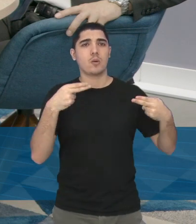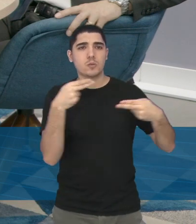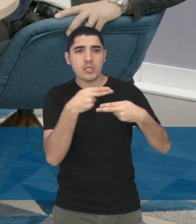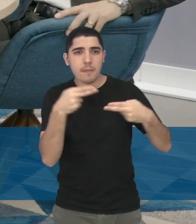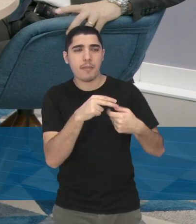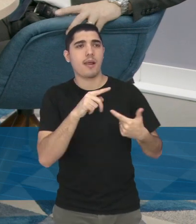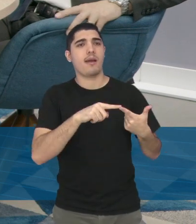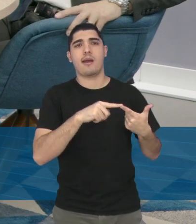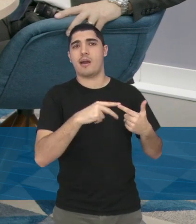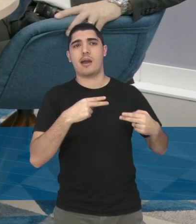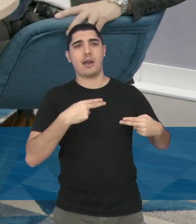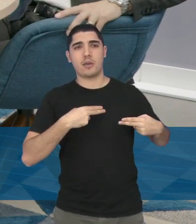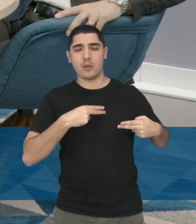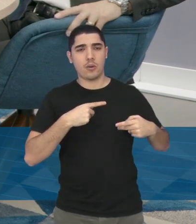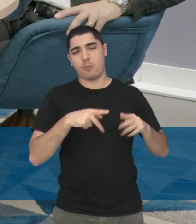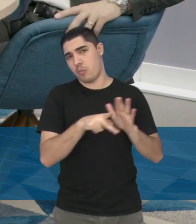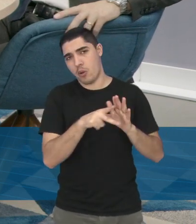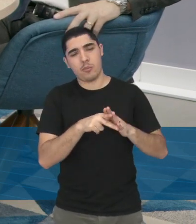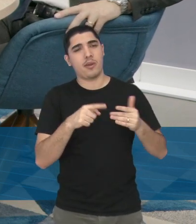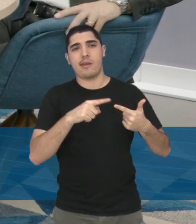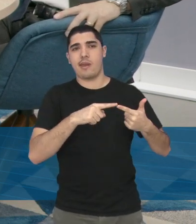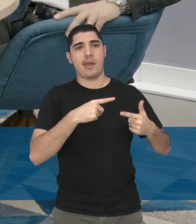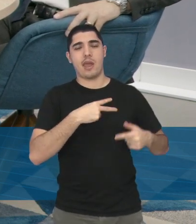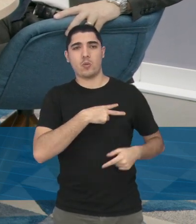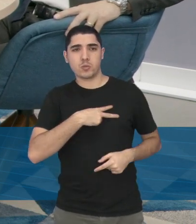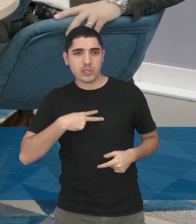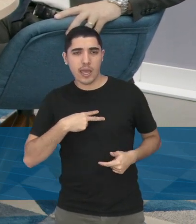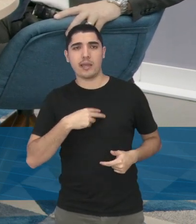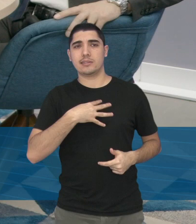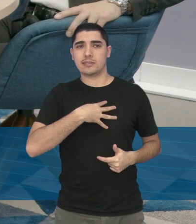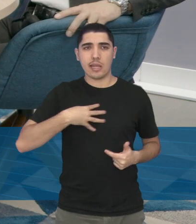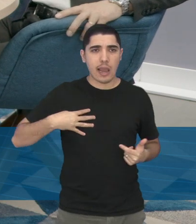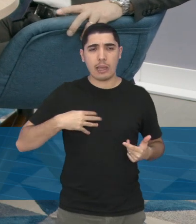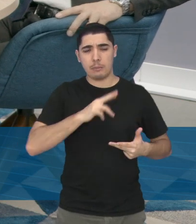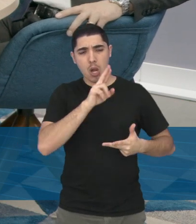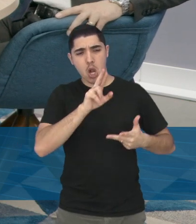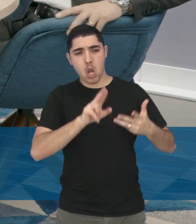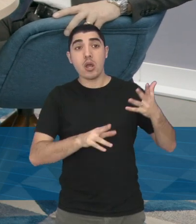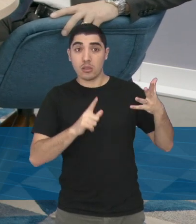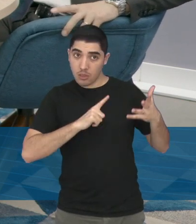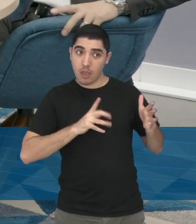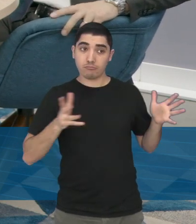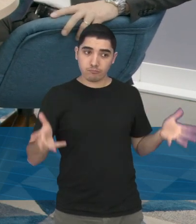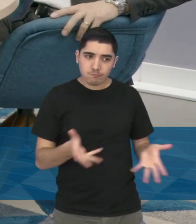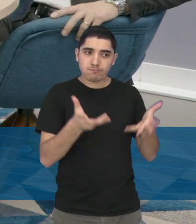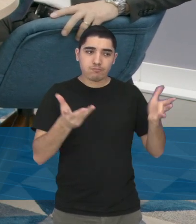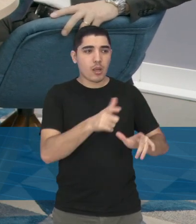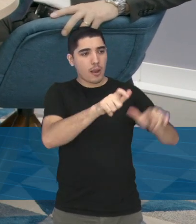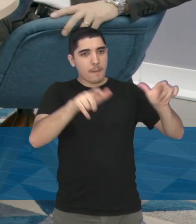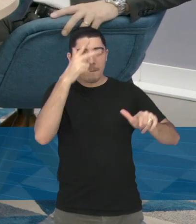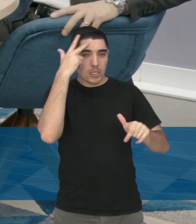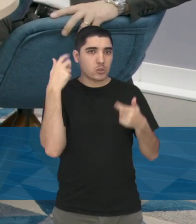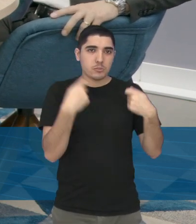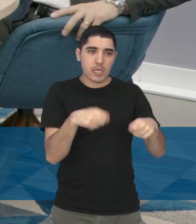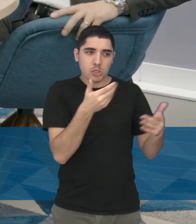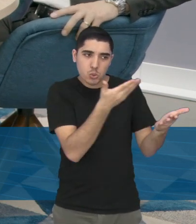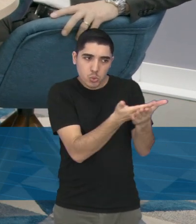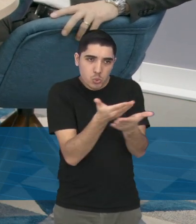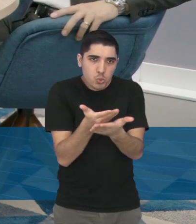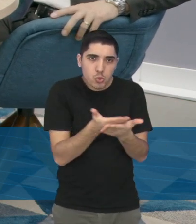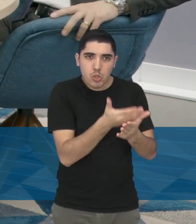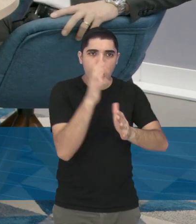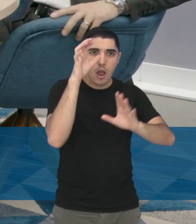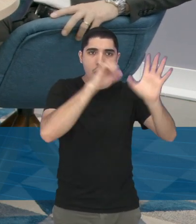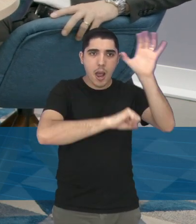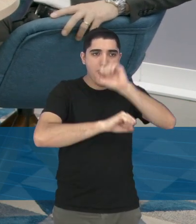SENAT, SENAC, SEBRAE, todo esse sistema, para que as pessoas se formem, né?